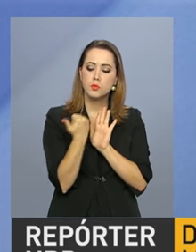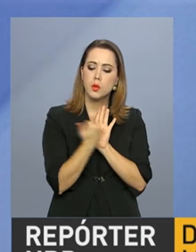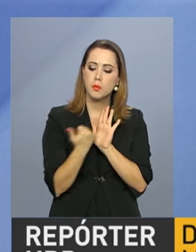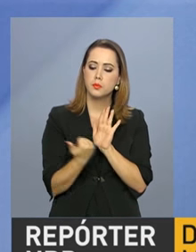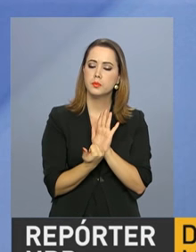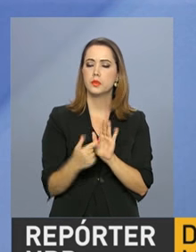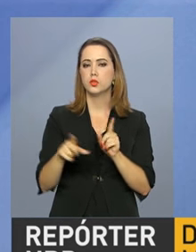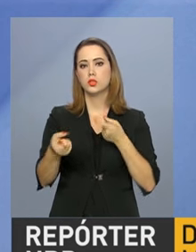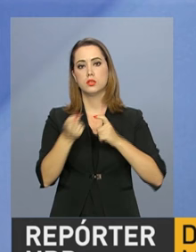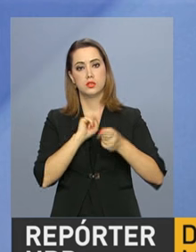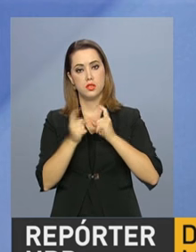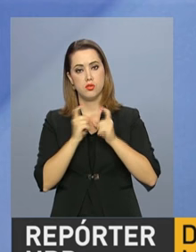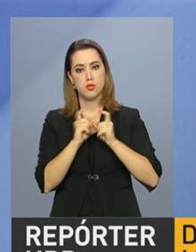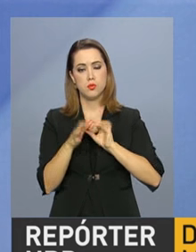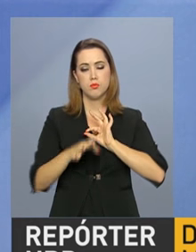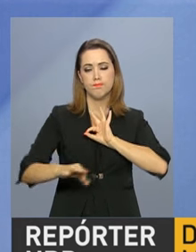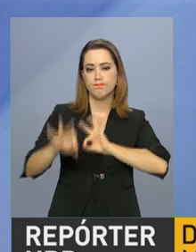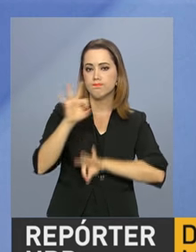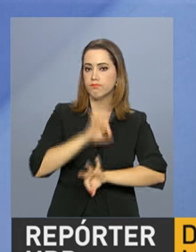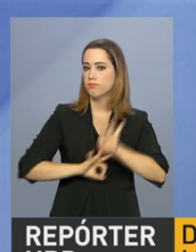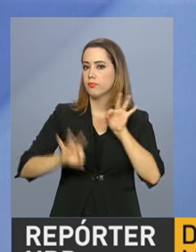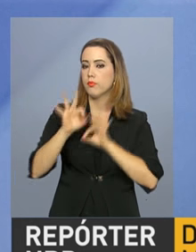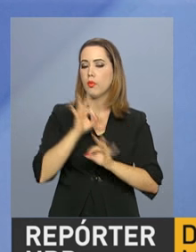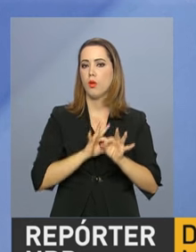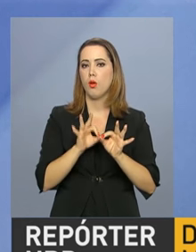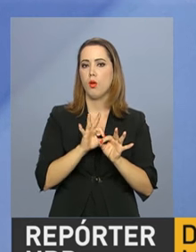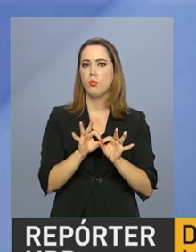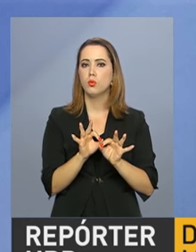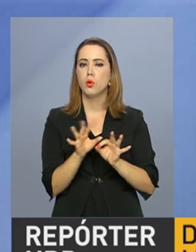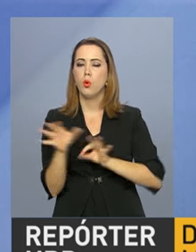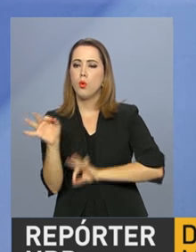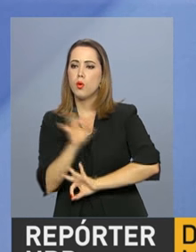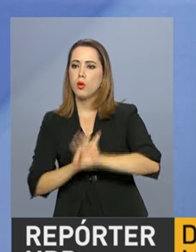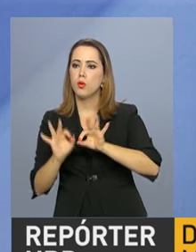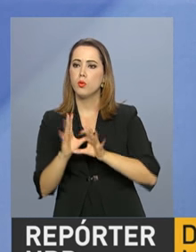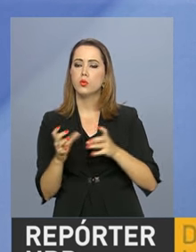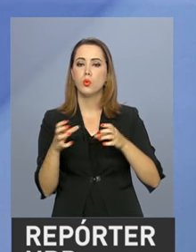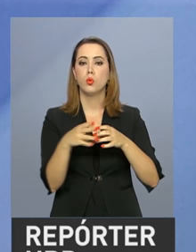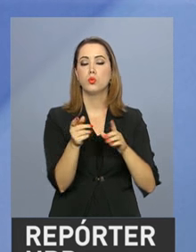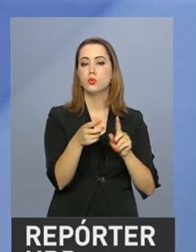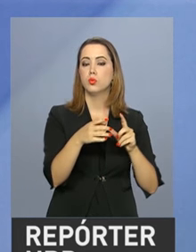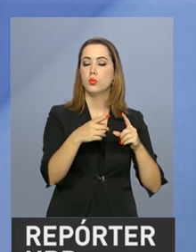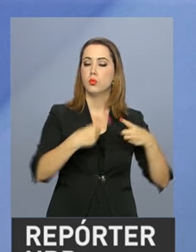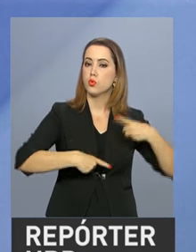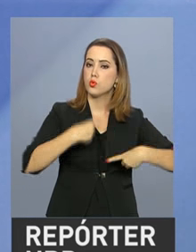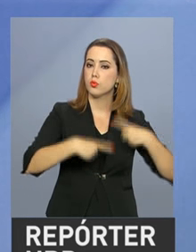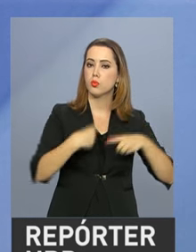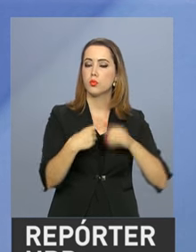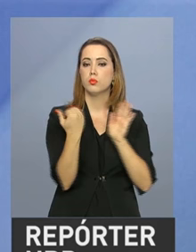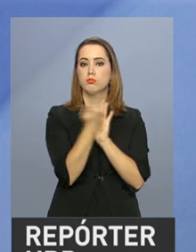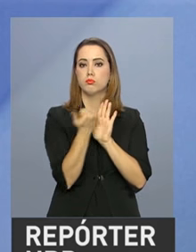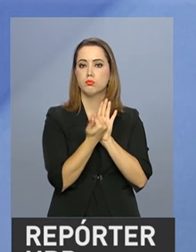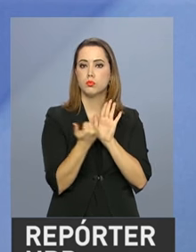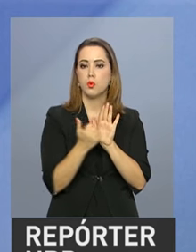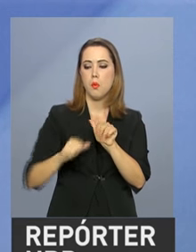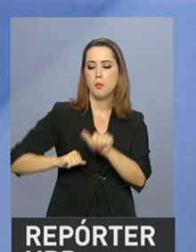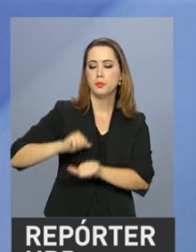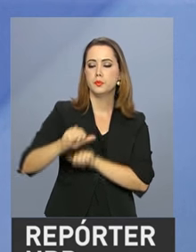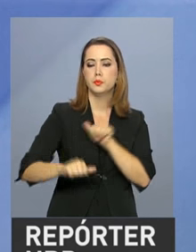administrativas, medidas gerenciais, são reorganização de políticas públicas, alterações nos